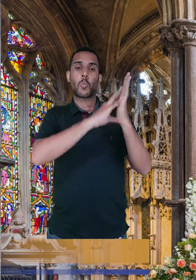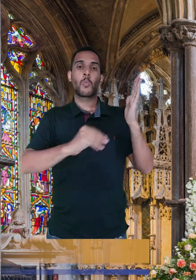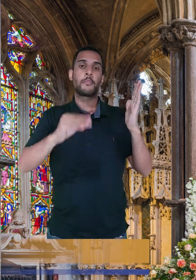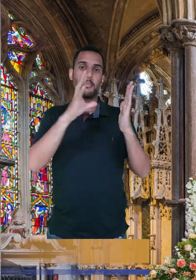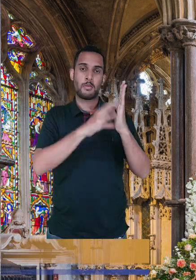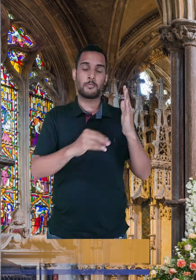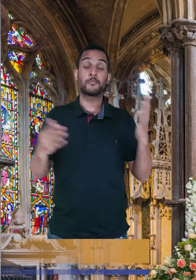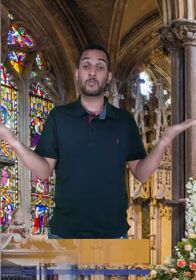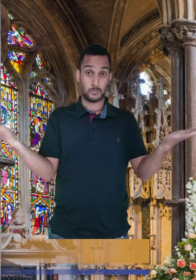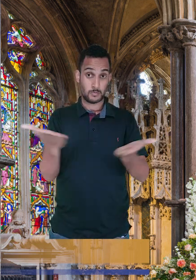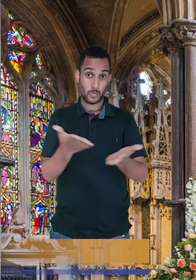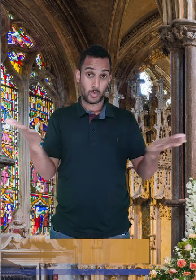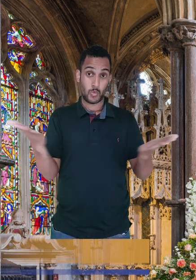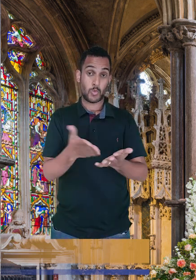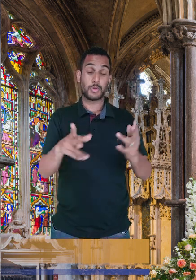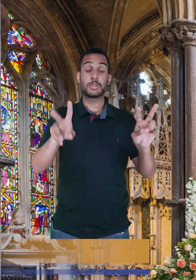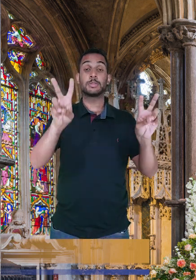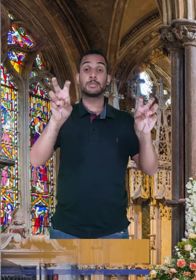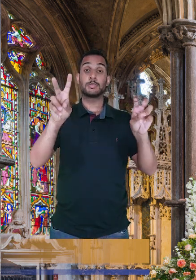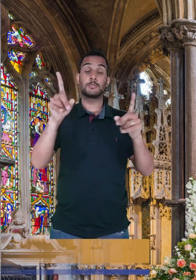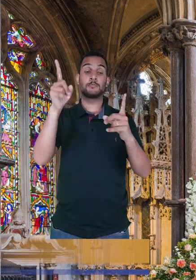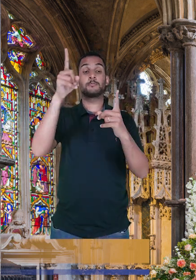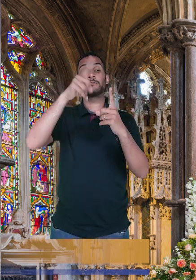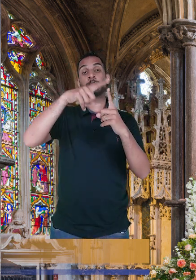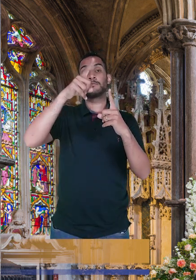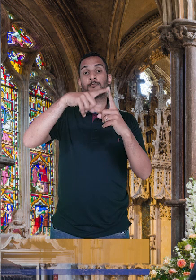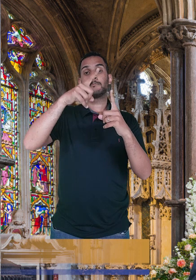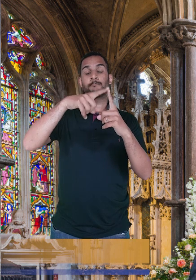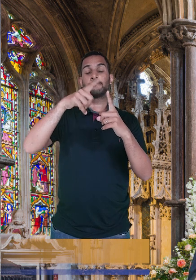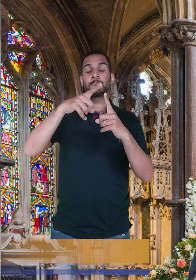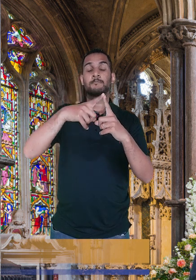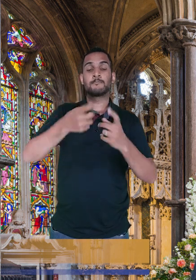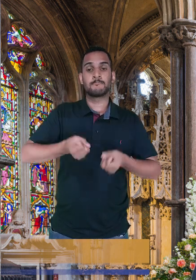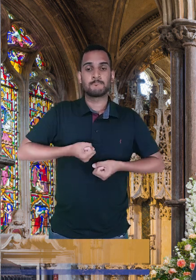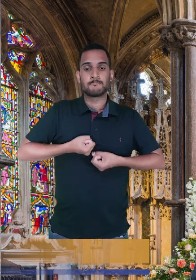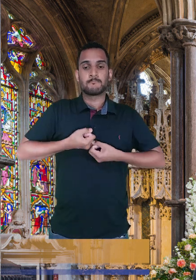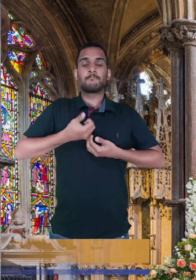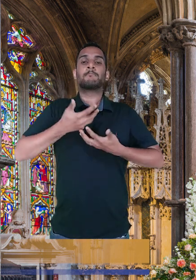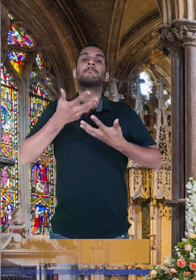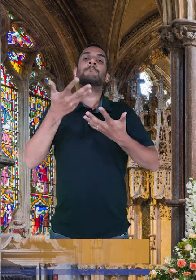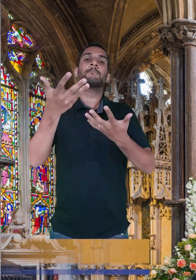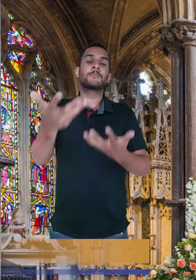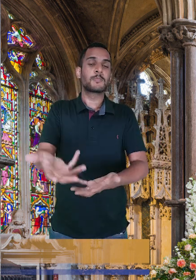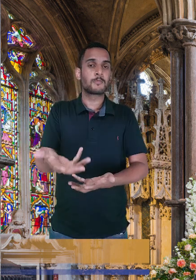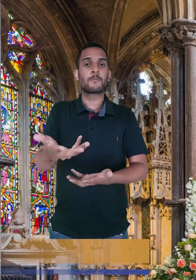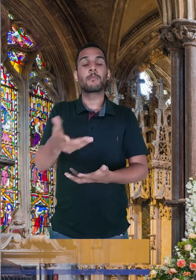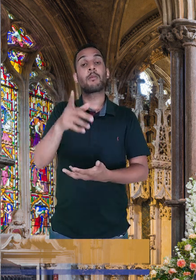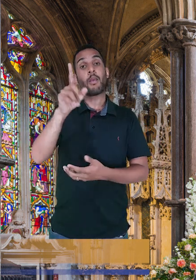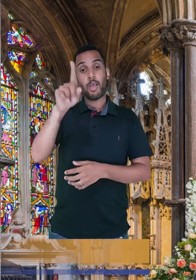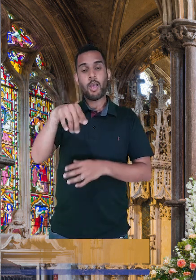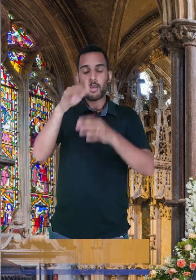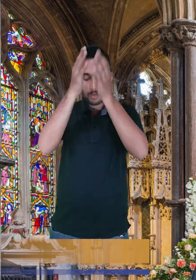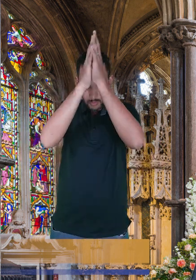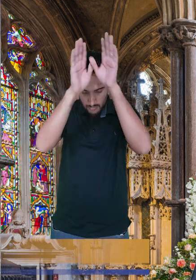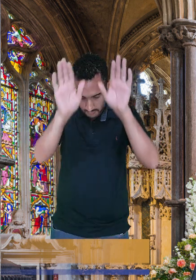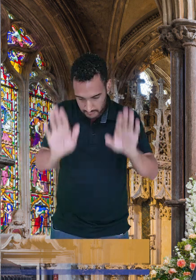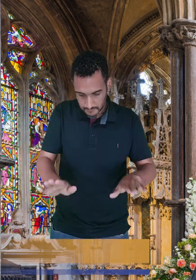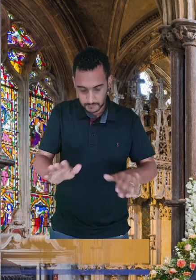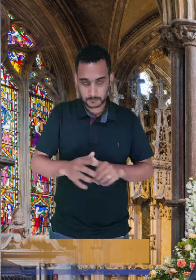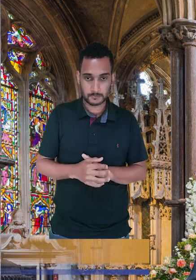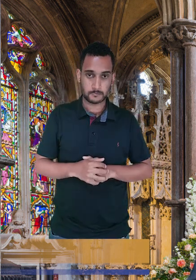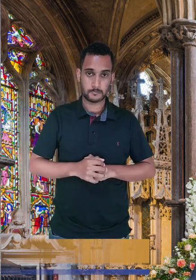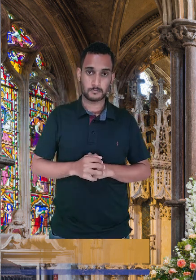imitação. Nesta reflexão de hoje, vamos falar sobre o primeiro sentimento que brota espontaneamente do coração, que é